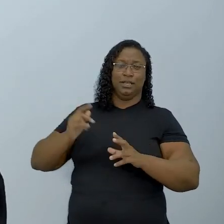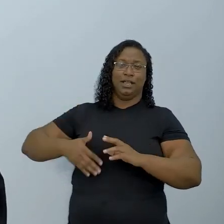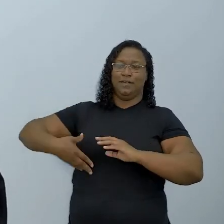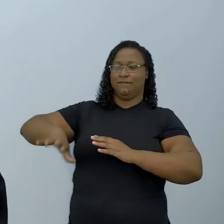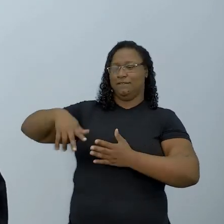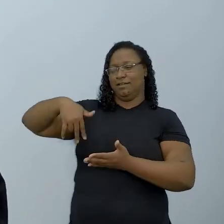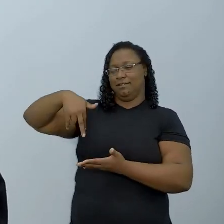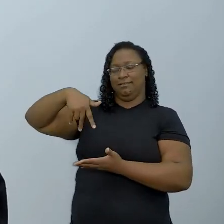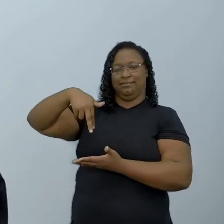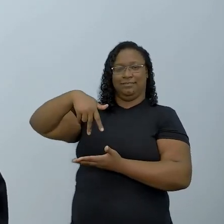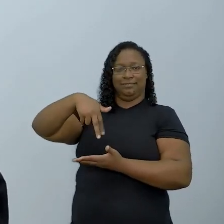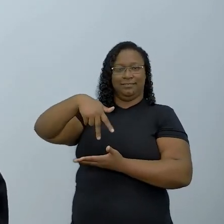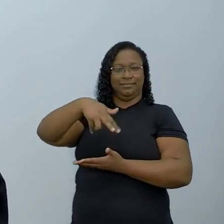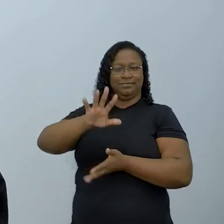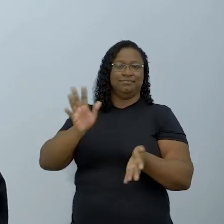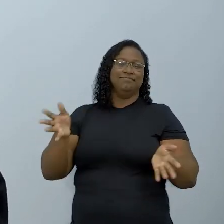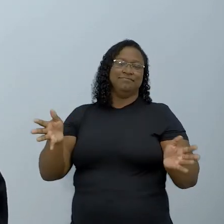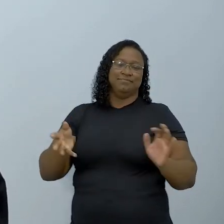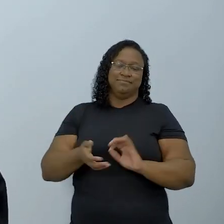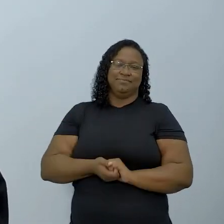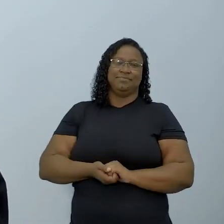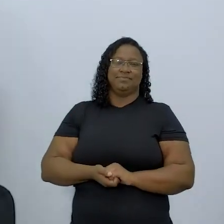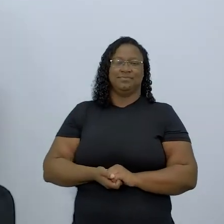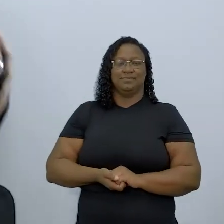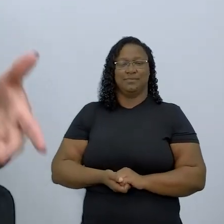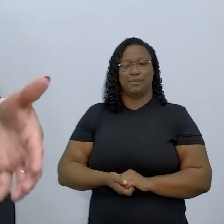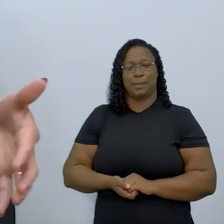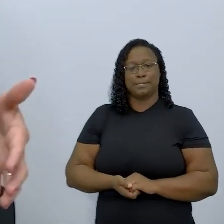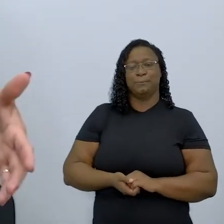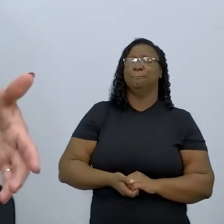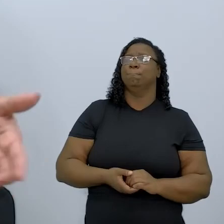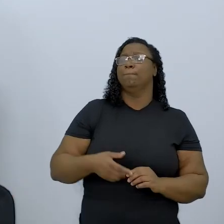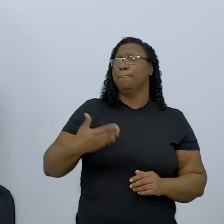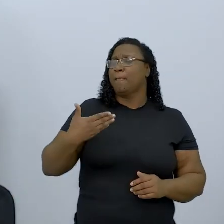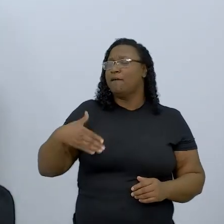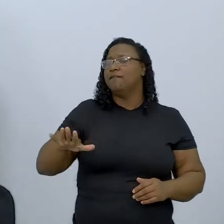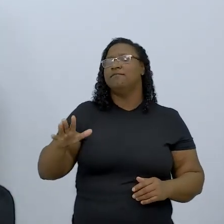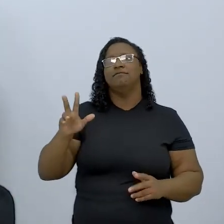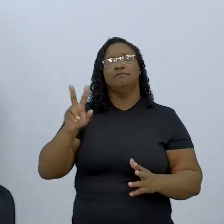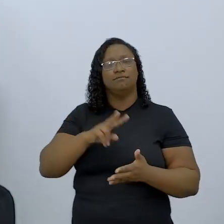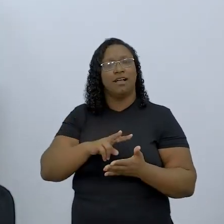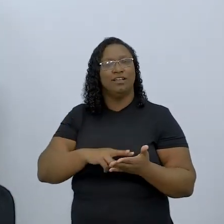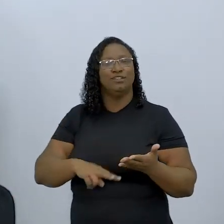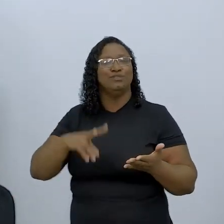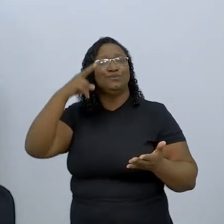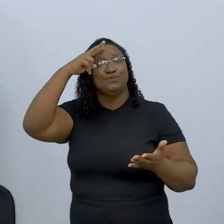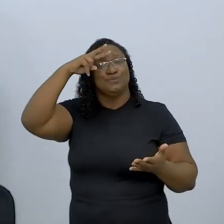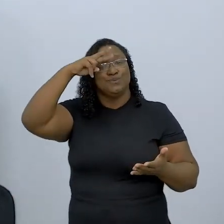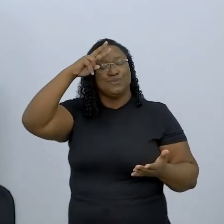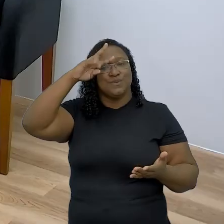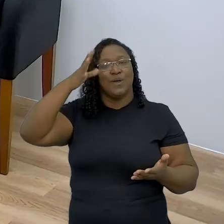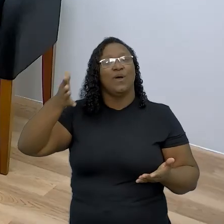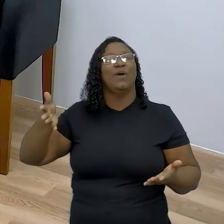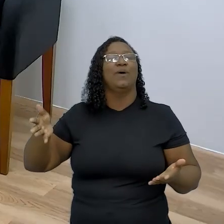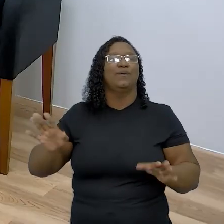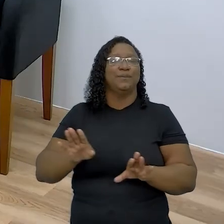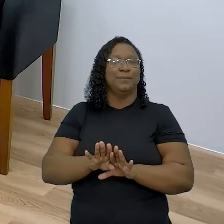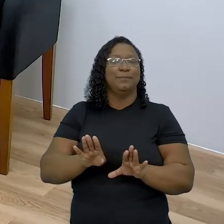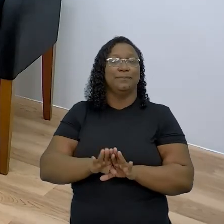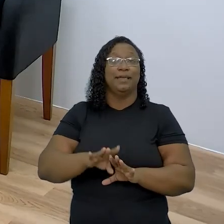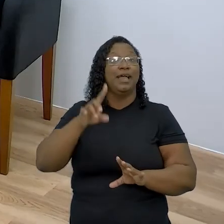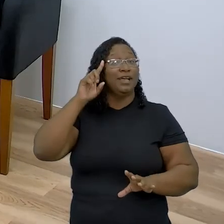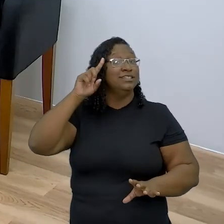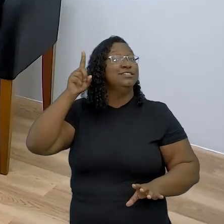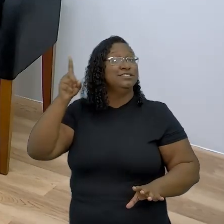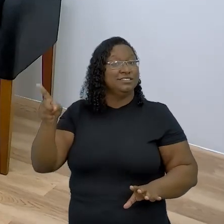uma caminhada. É, porque você é se exercita, longe, né? E vai ler histórias para as crianças de livro físico. Físico, porque pelo celular e de dia, e não de noite, para